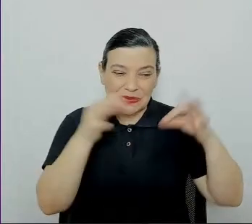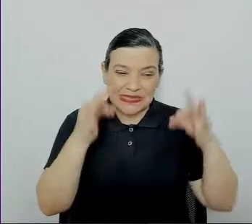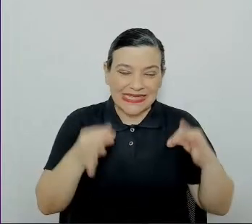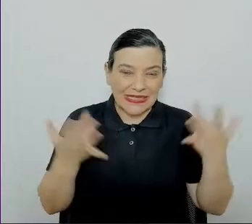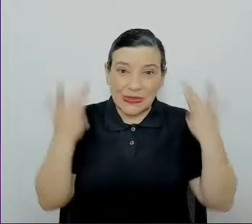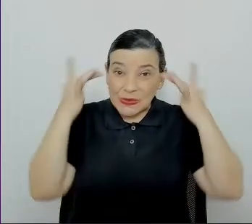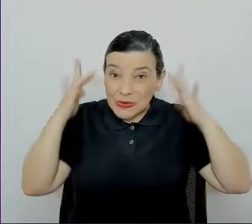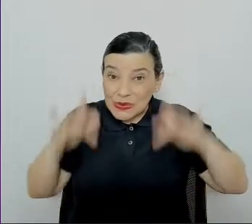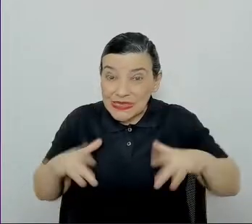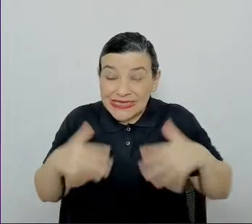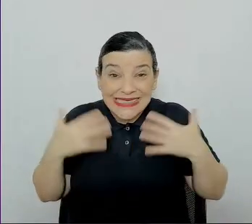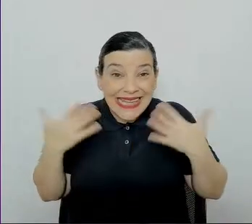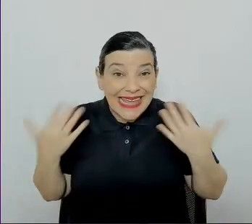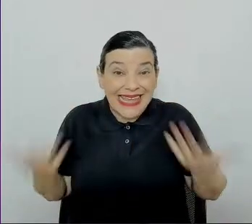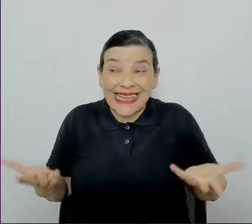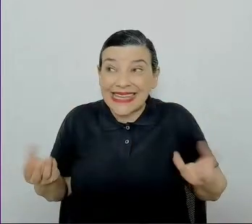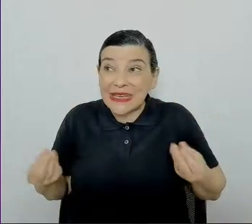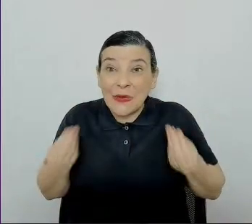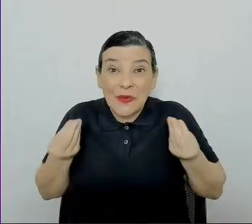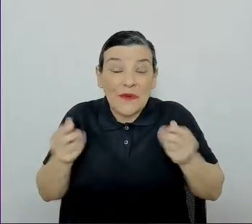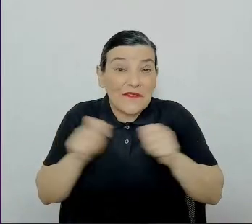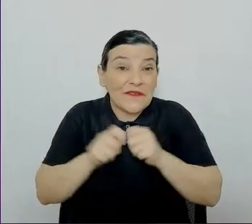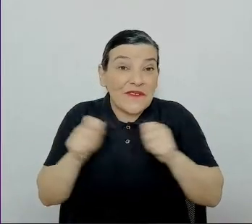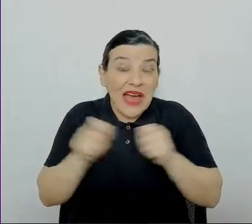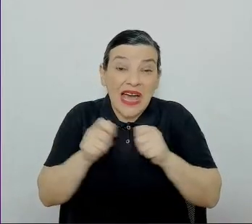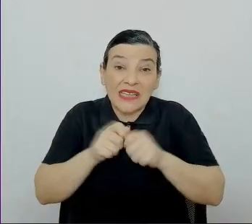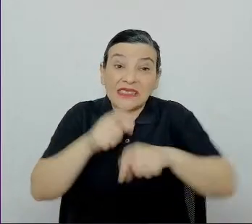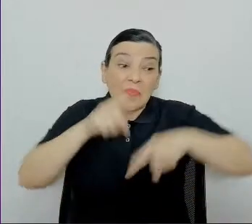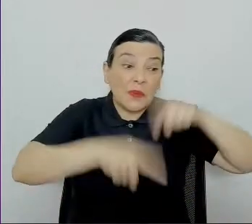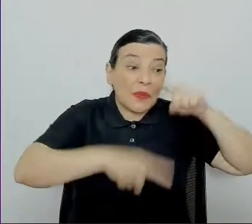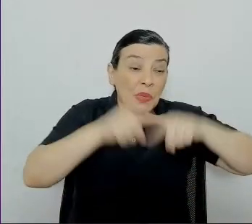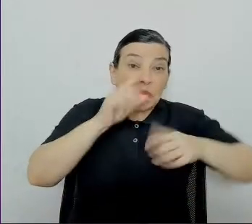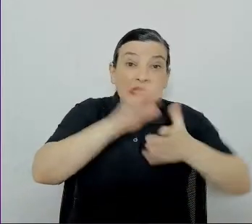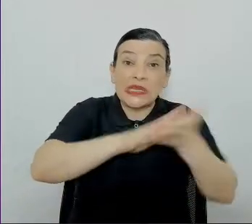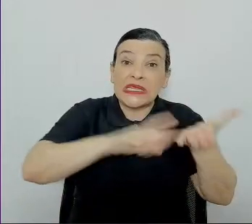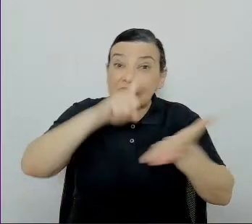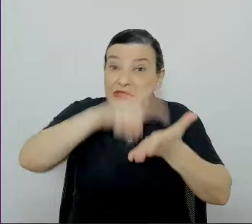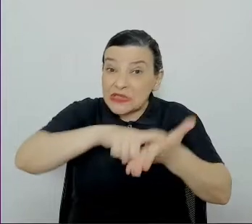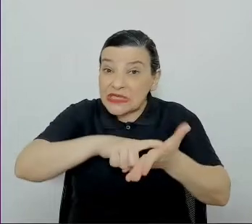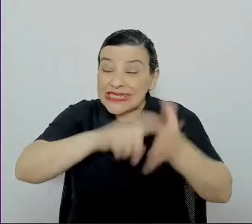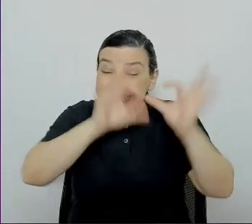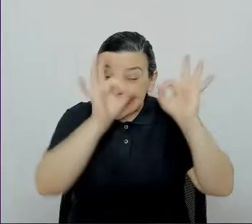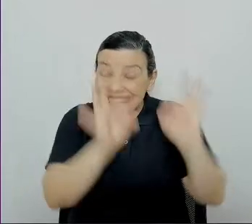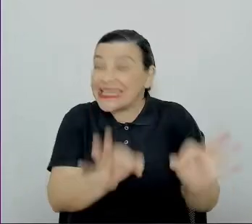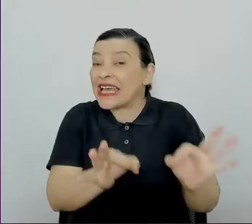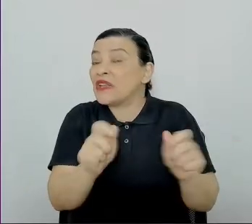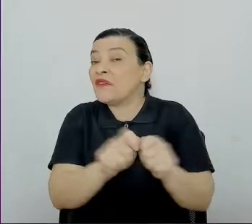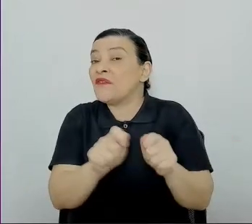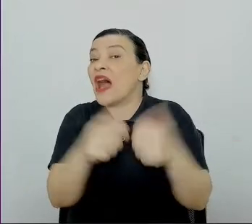que eu mensuro para saber se meu produto, se as funcionalidades estão tendo a performance ideal? O que eu faço?